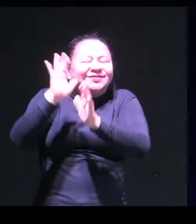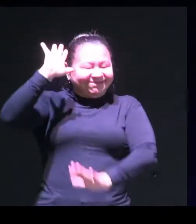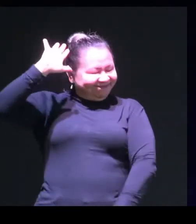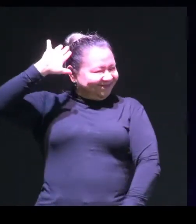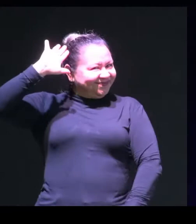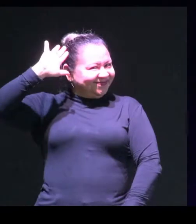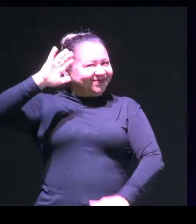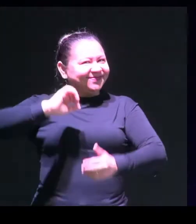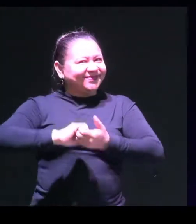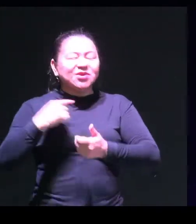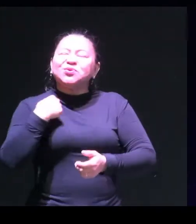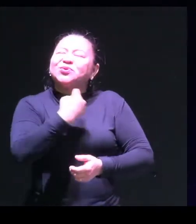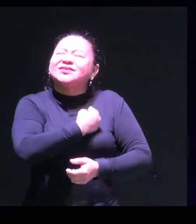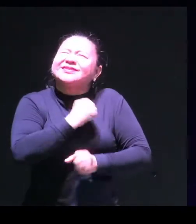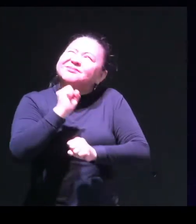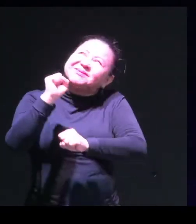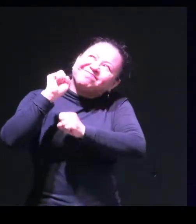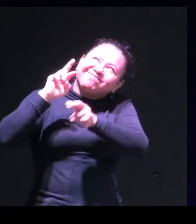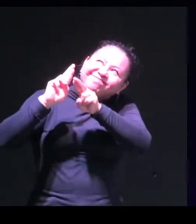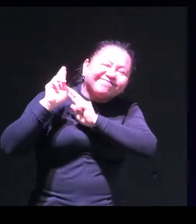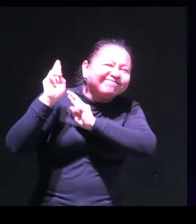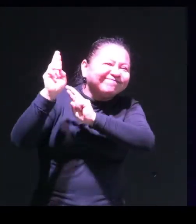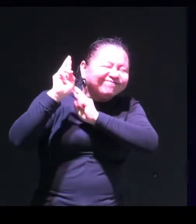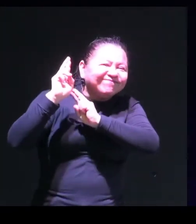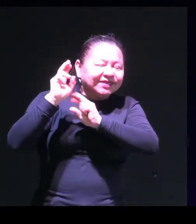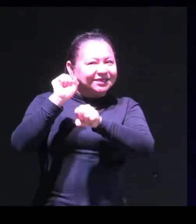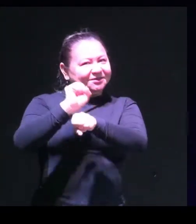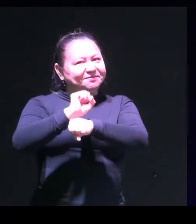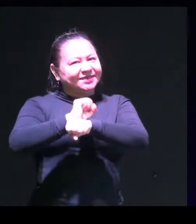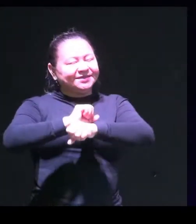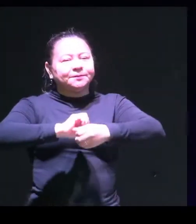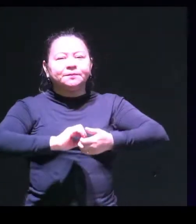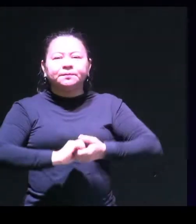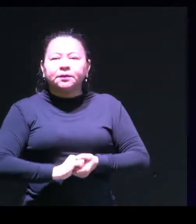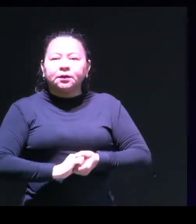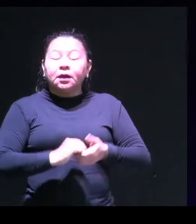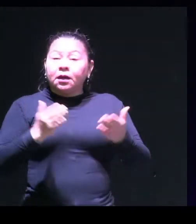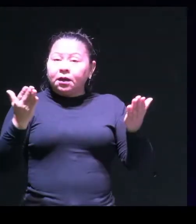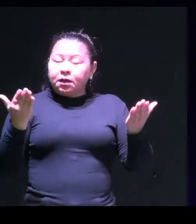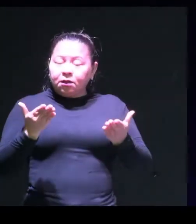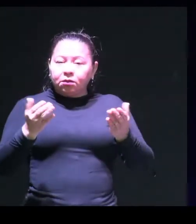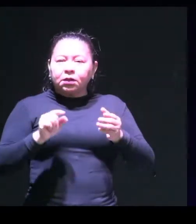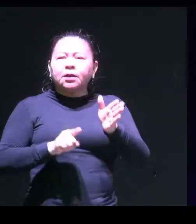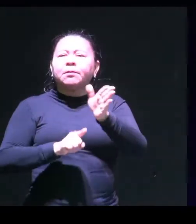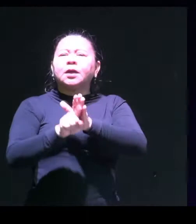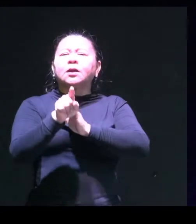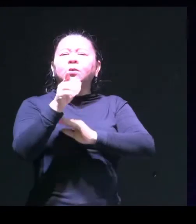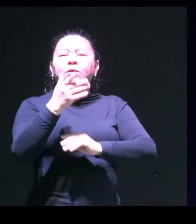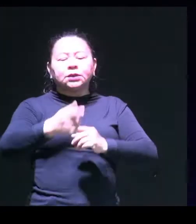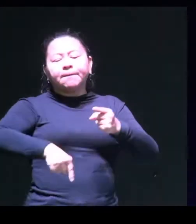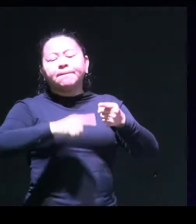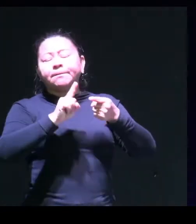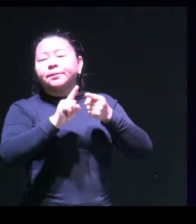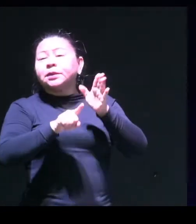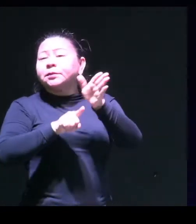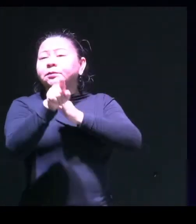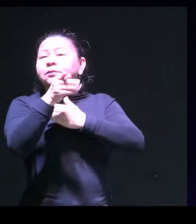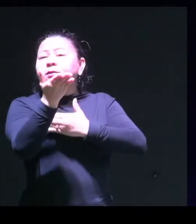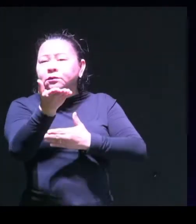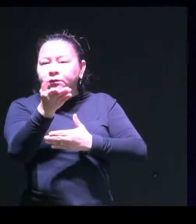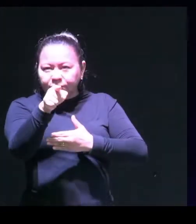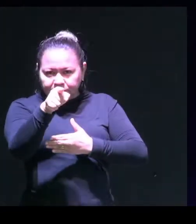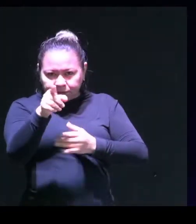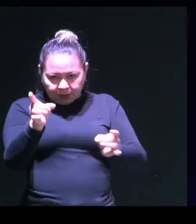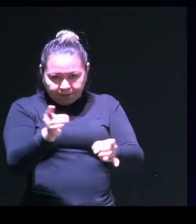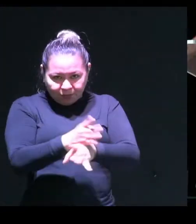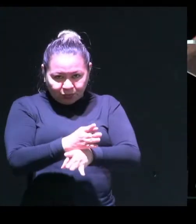Aleluia! Nós estamos esperando. Agora, a pergunta que eu faço, primeira pergunta: você